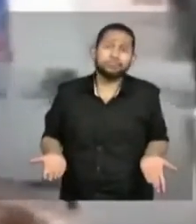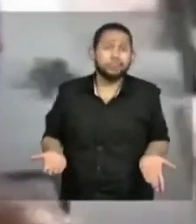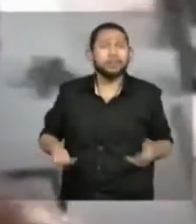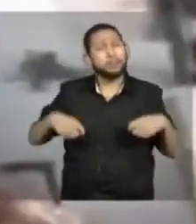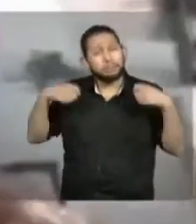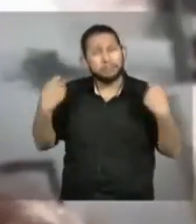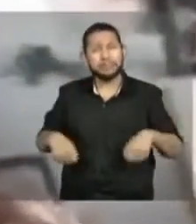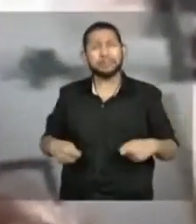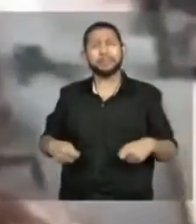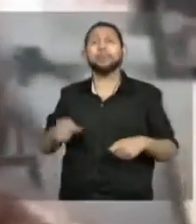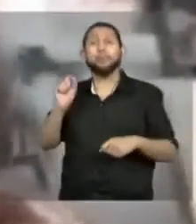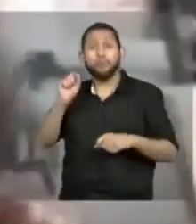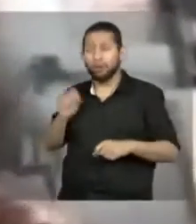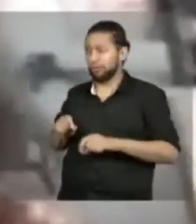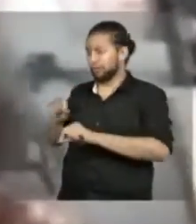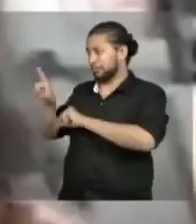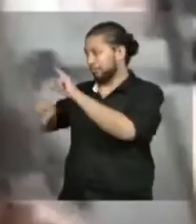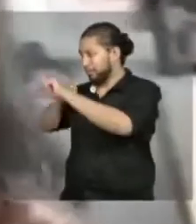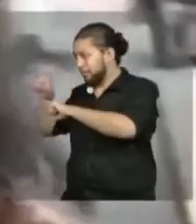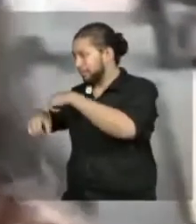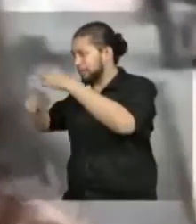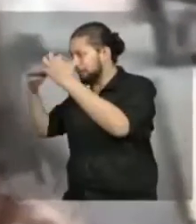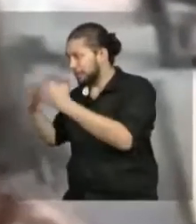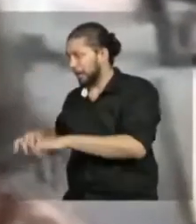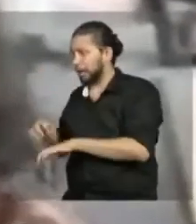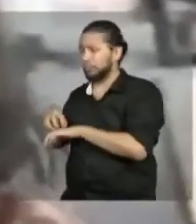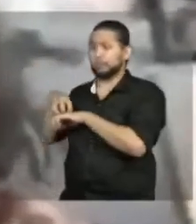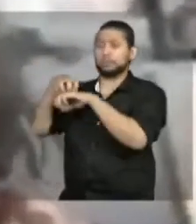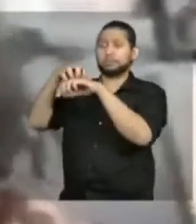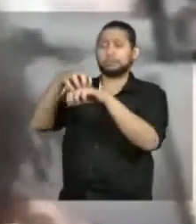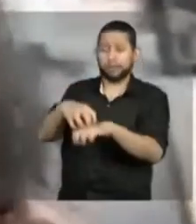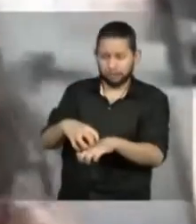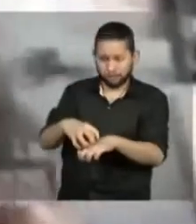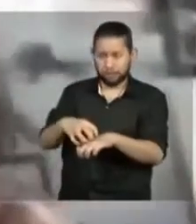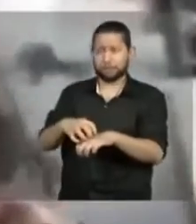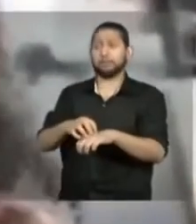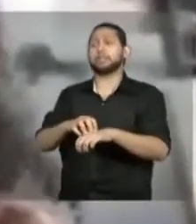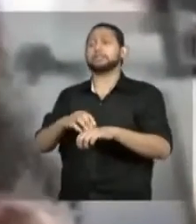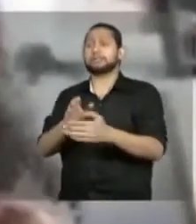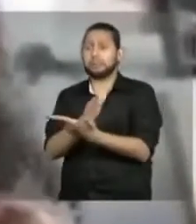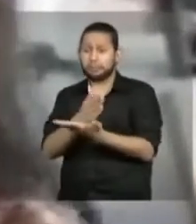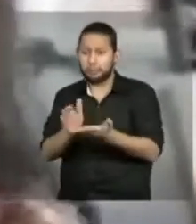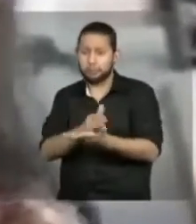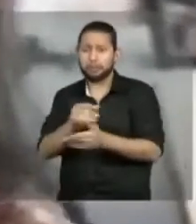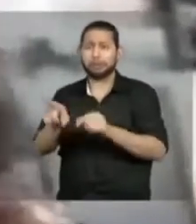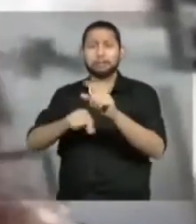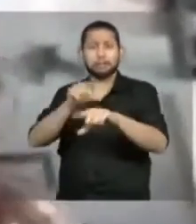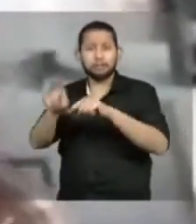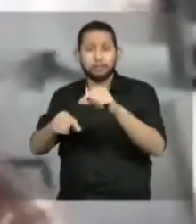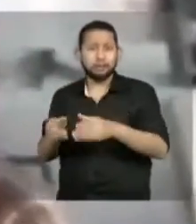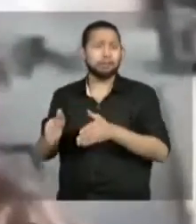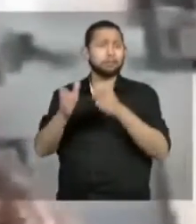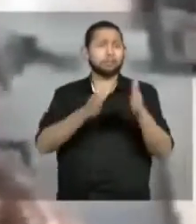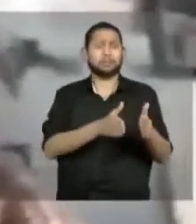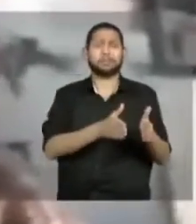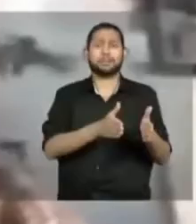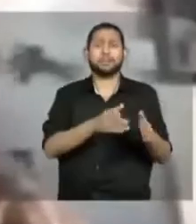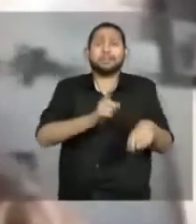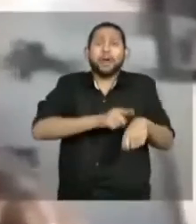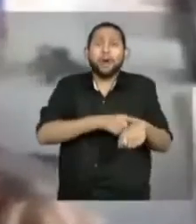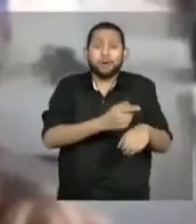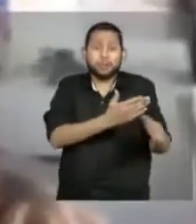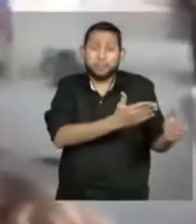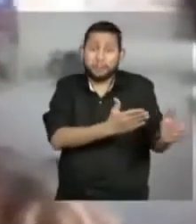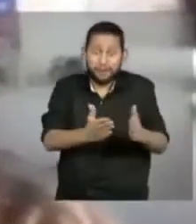tudo certo, entregando o vidro para coleta domiciliar, que leva o material para a central